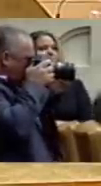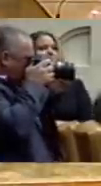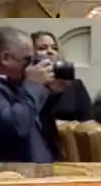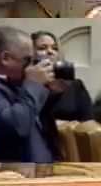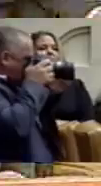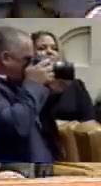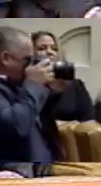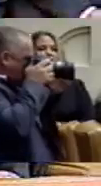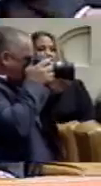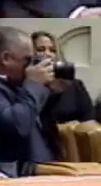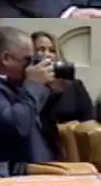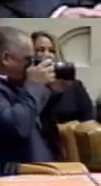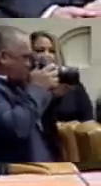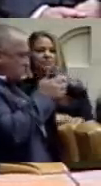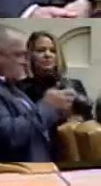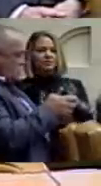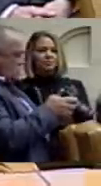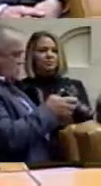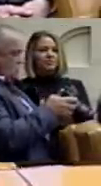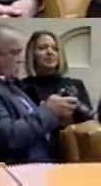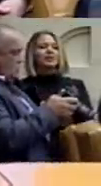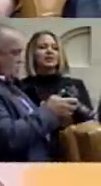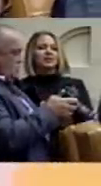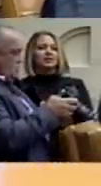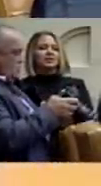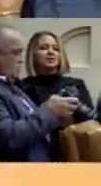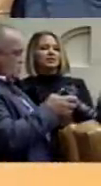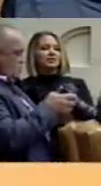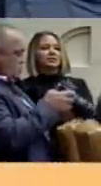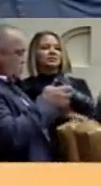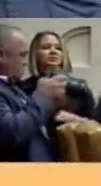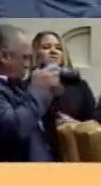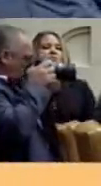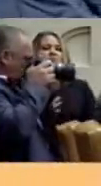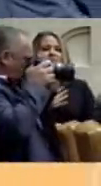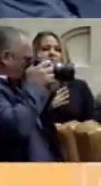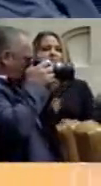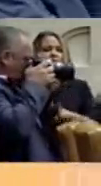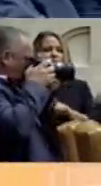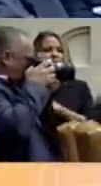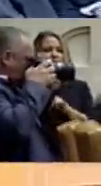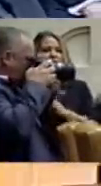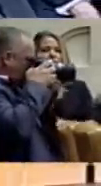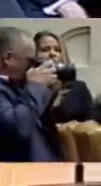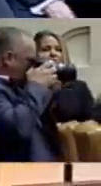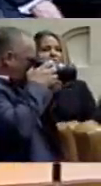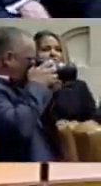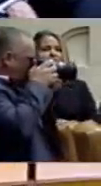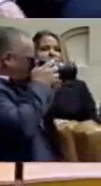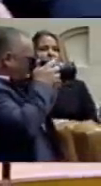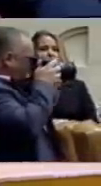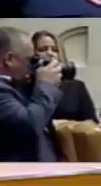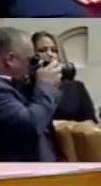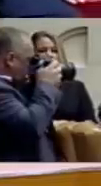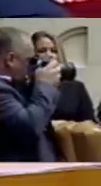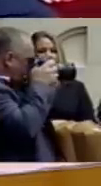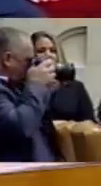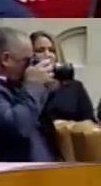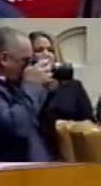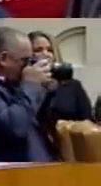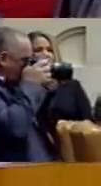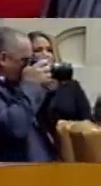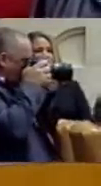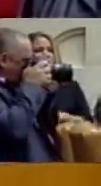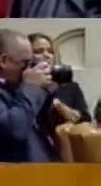Coutinho, desembargador João de Assis Mariose, presidente do Tribunal de Justiça, do Tribunal de Justiça do Distrito Federal